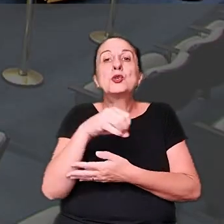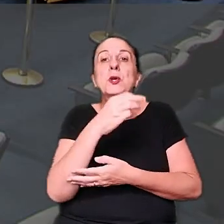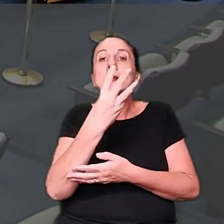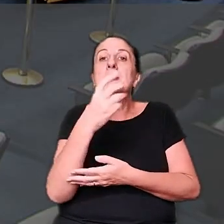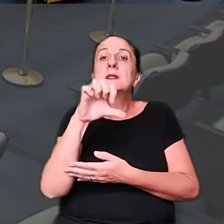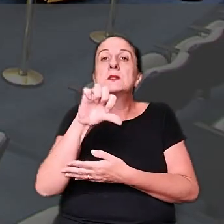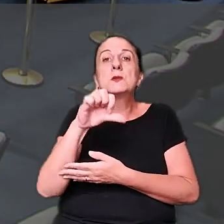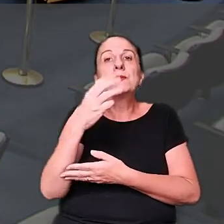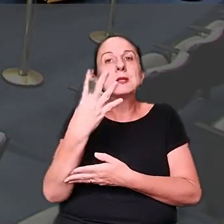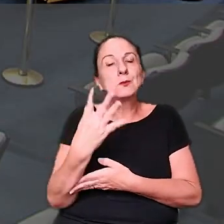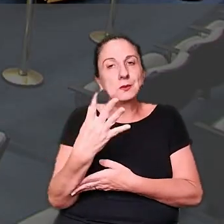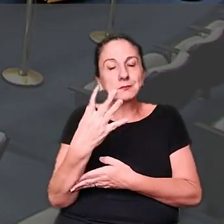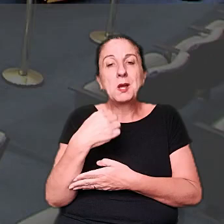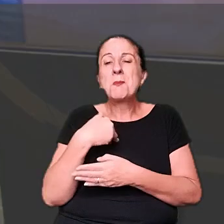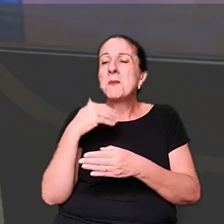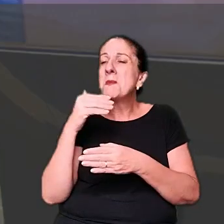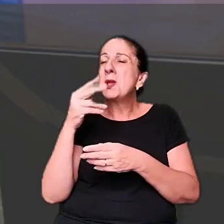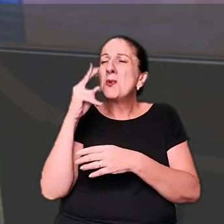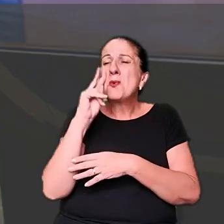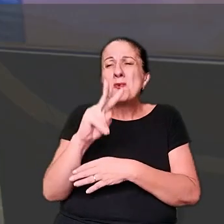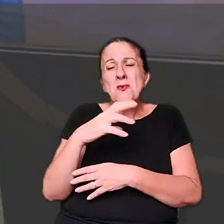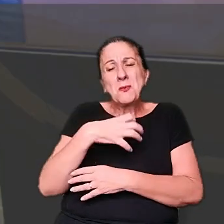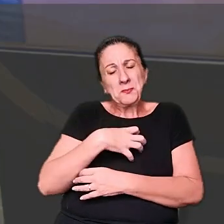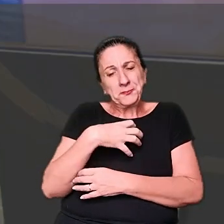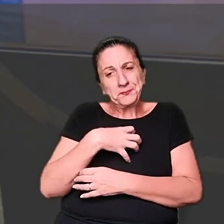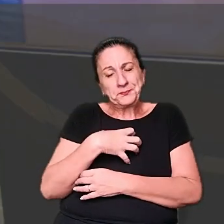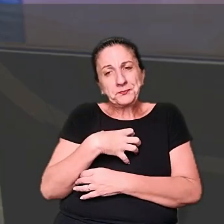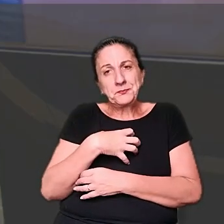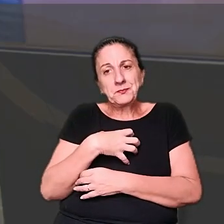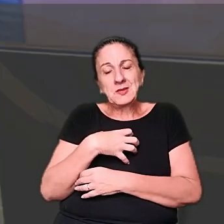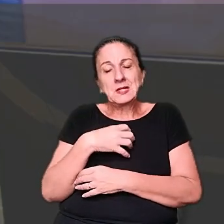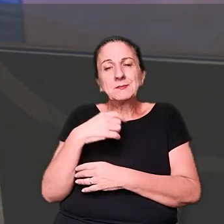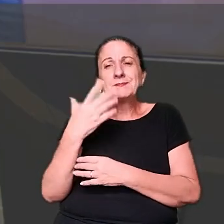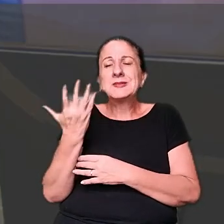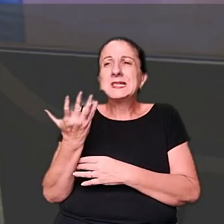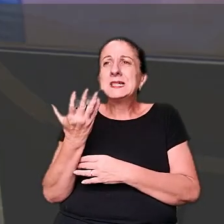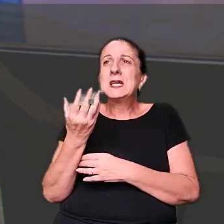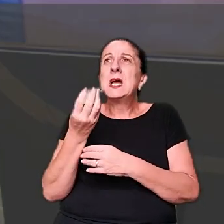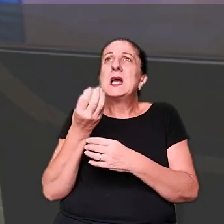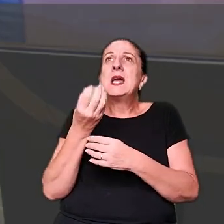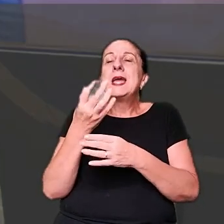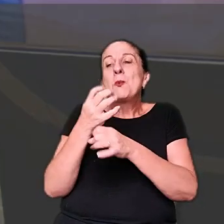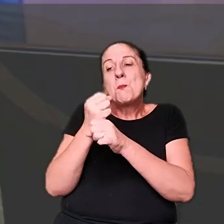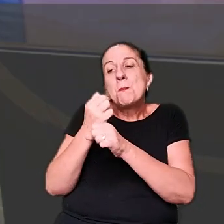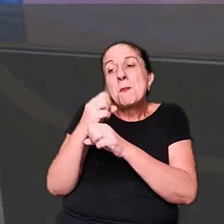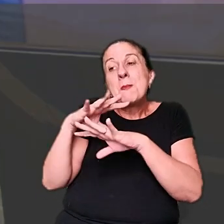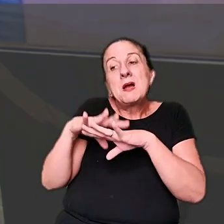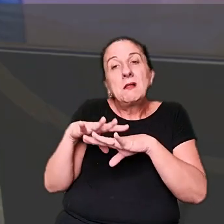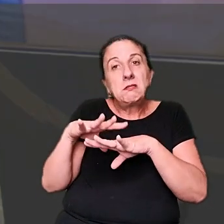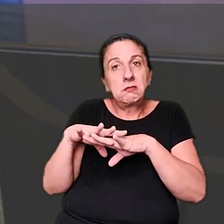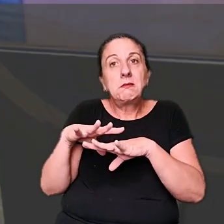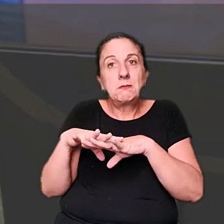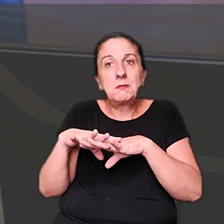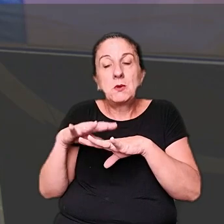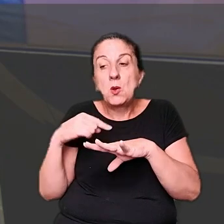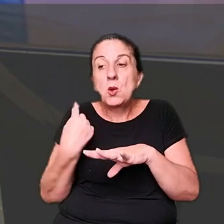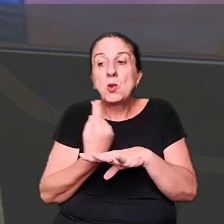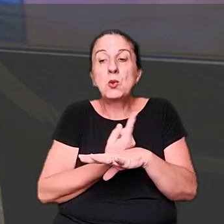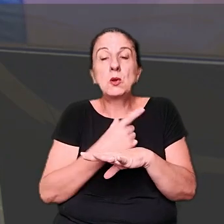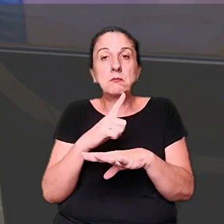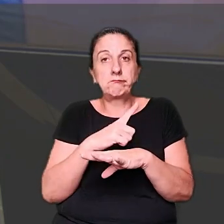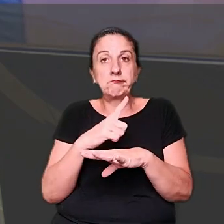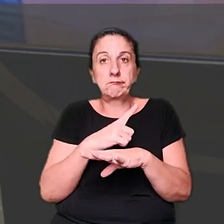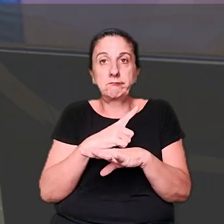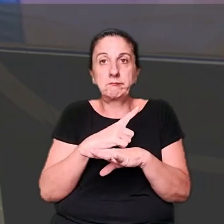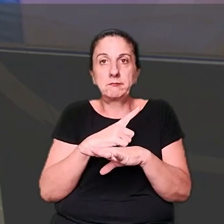OJ 394. No meu modo de ver, no fundo, é operação matemática. Então, o que